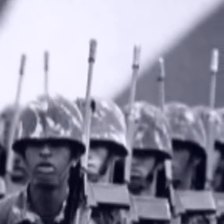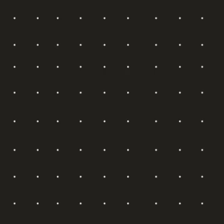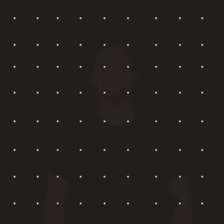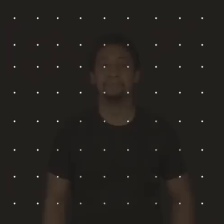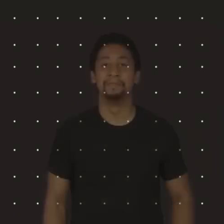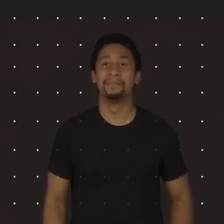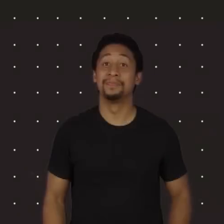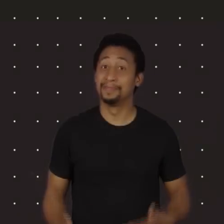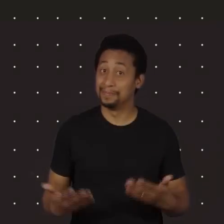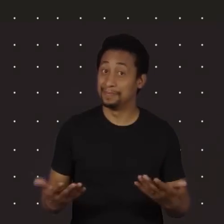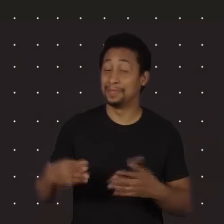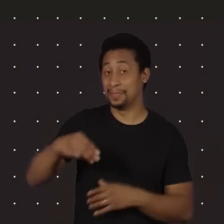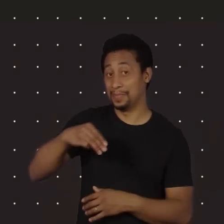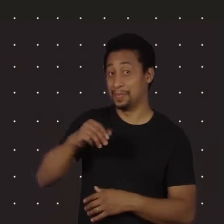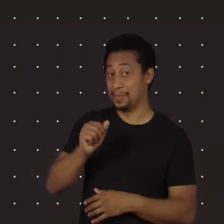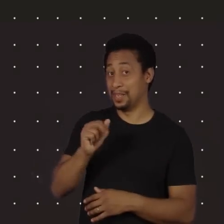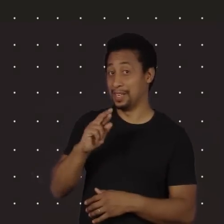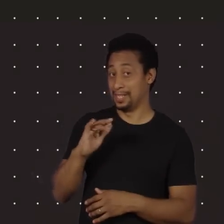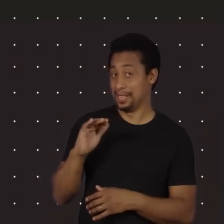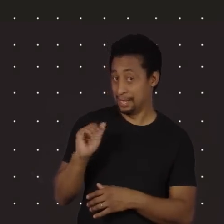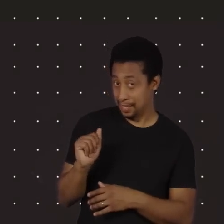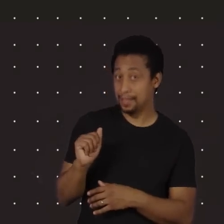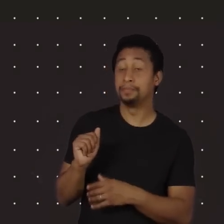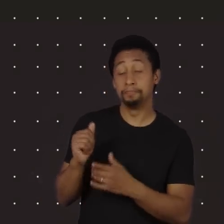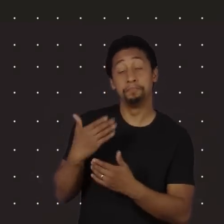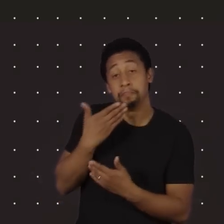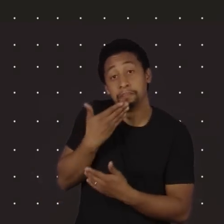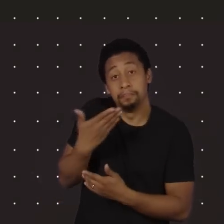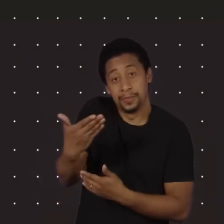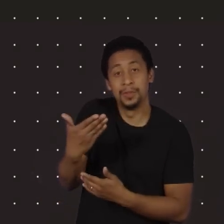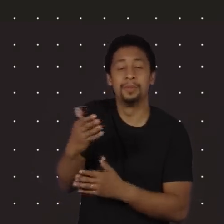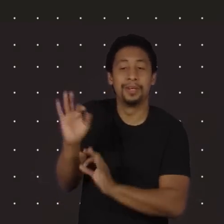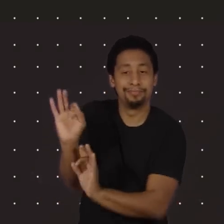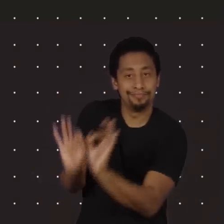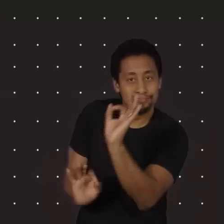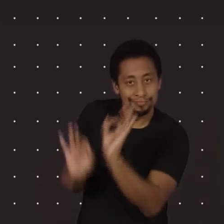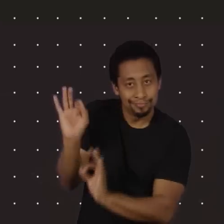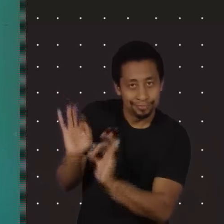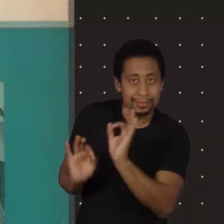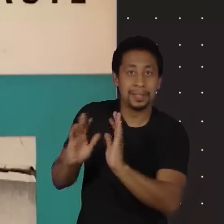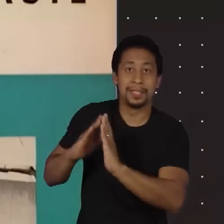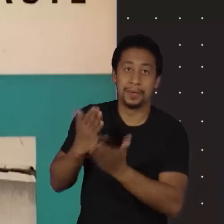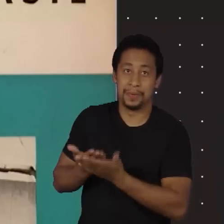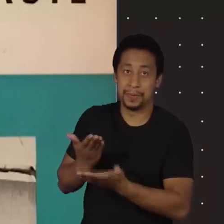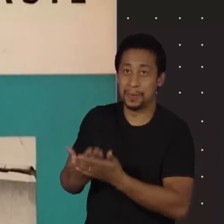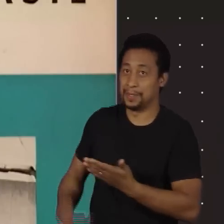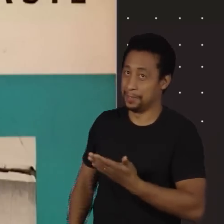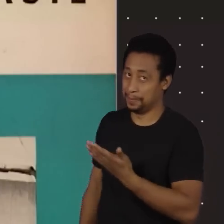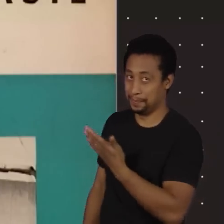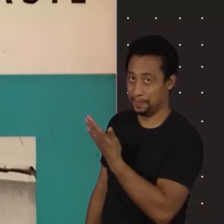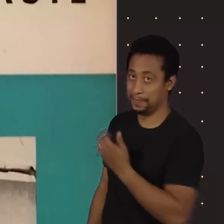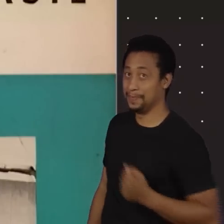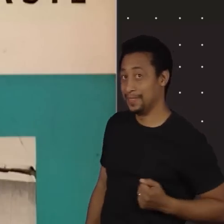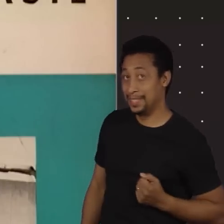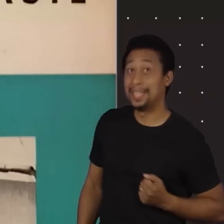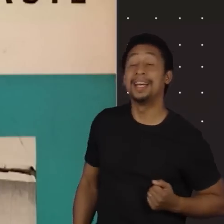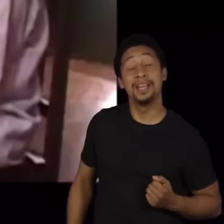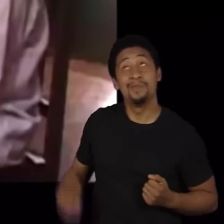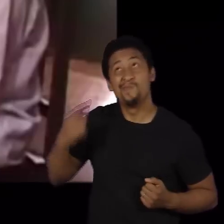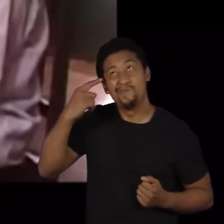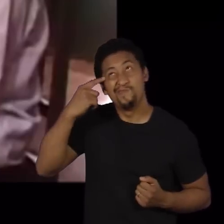Então, Maria José Verebe pediu para que eu fizesse um projeto para o colégio de aplicação. E eu pensei no